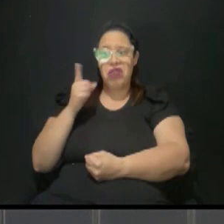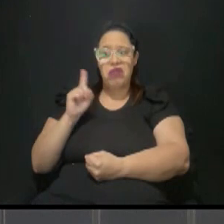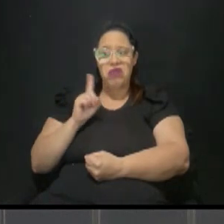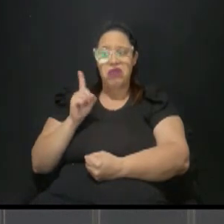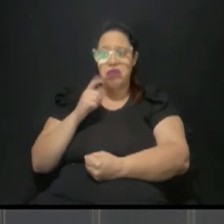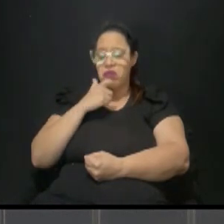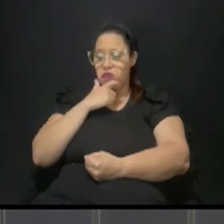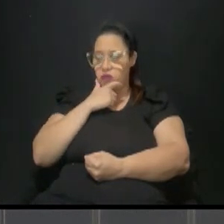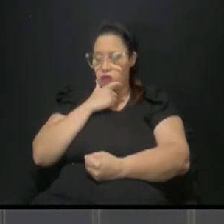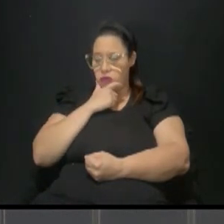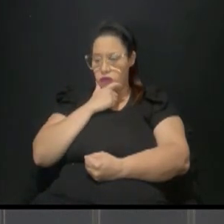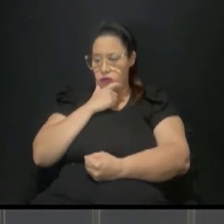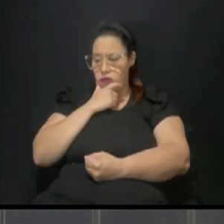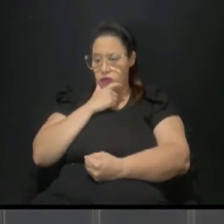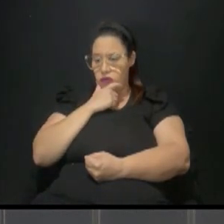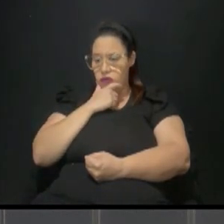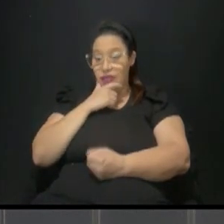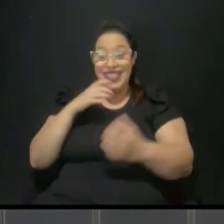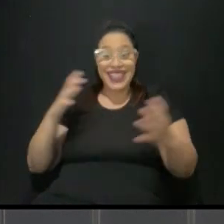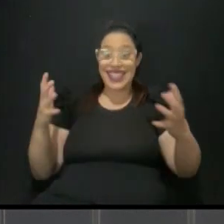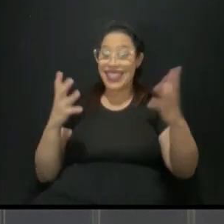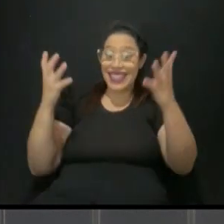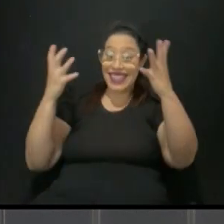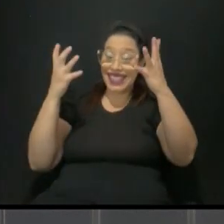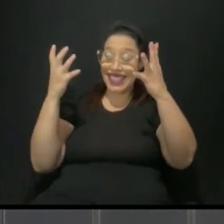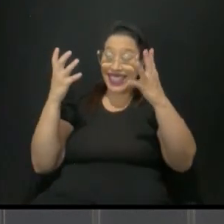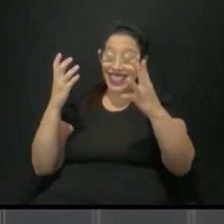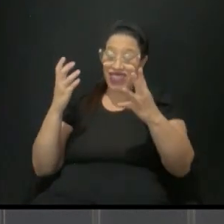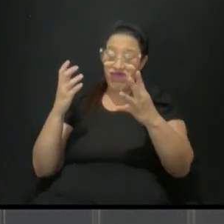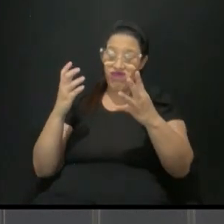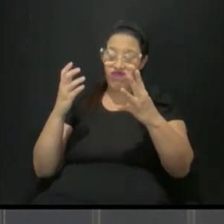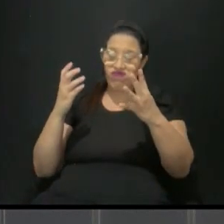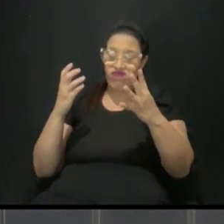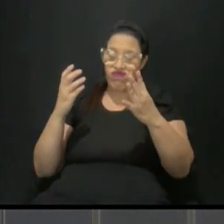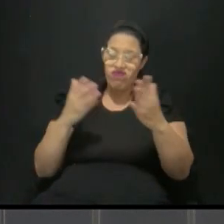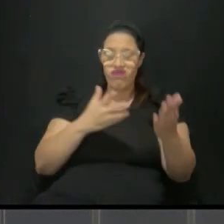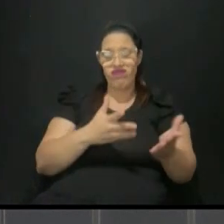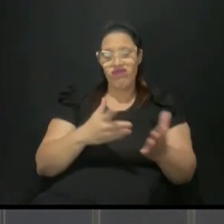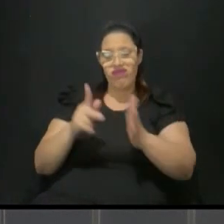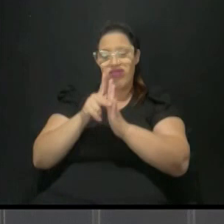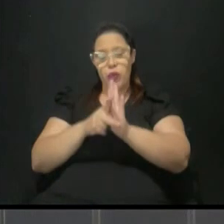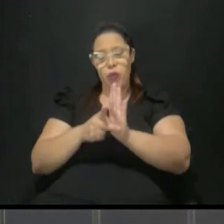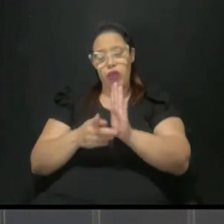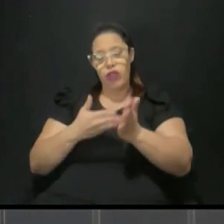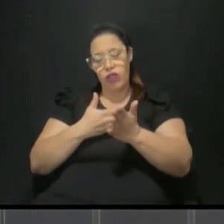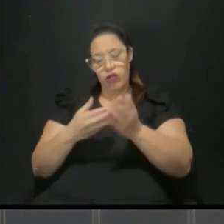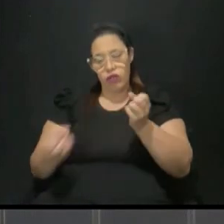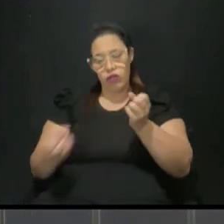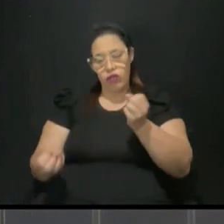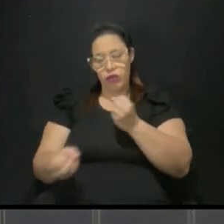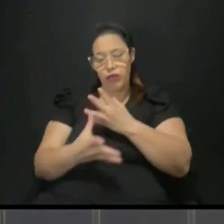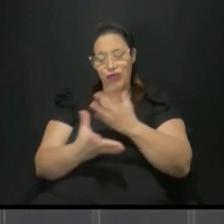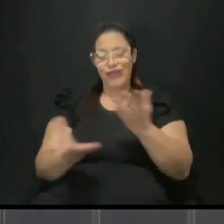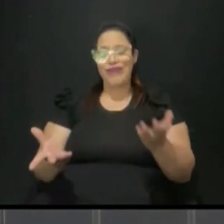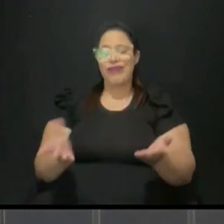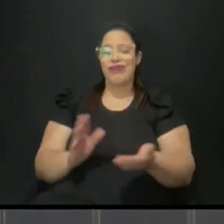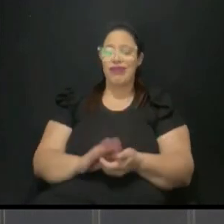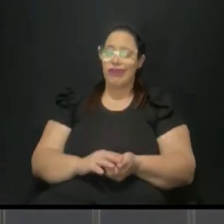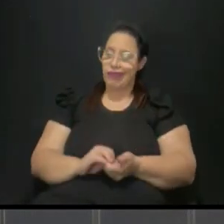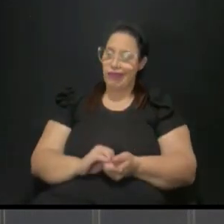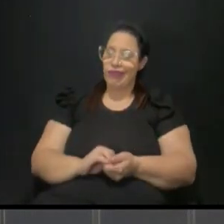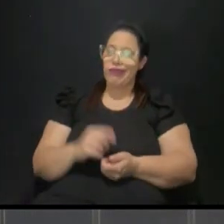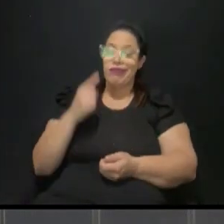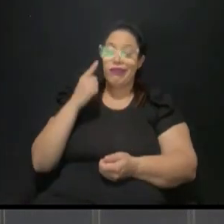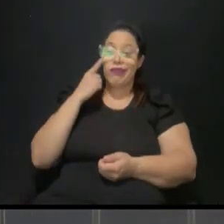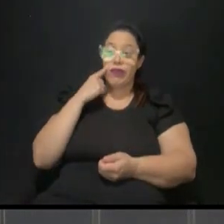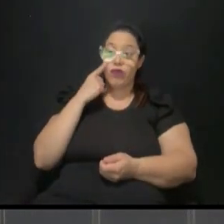um incentivo para projetos de iniciação. Né? Então, a gente verifica os